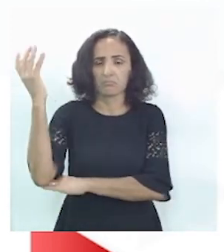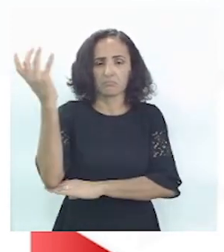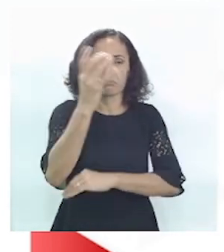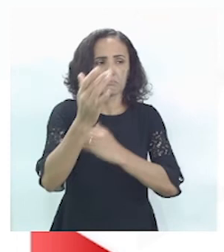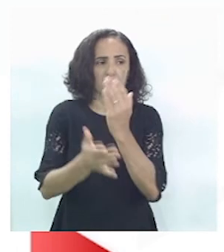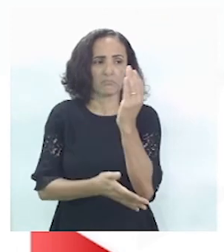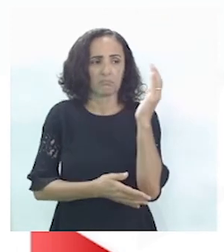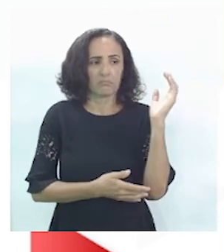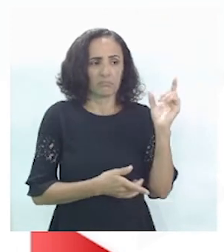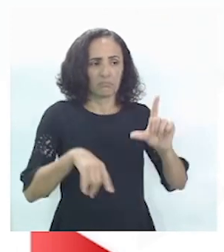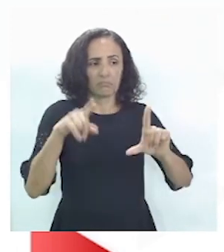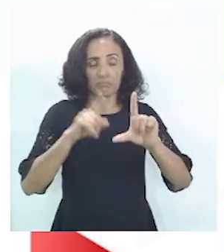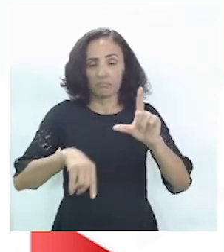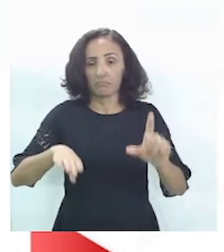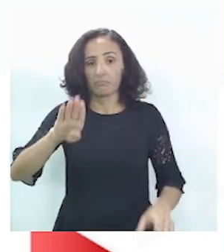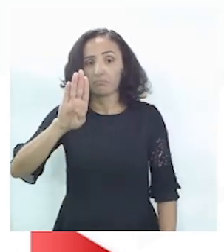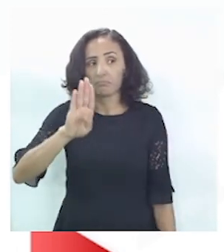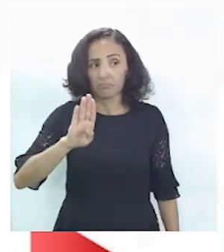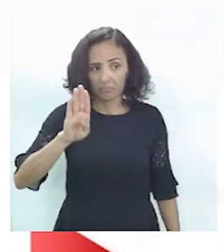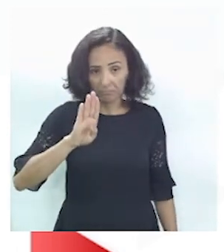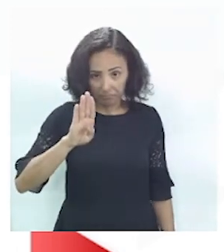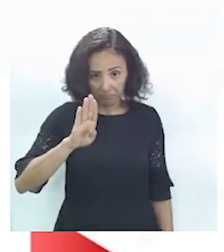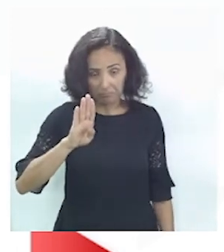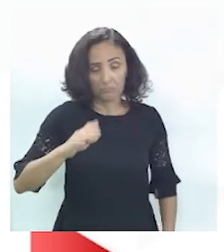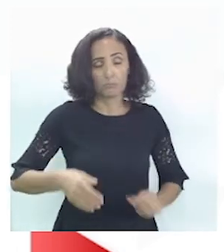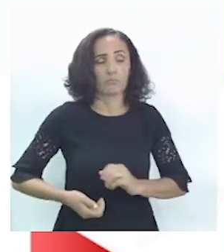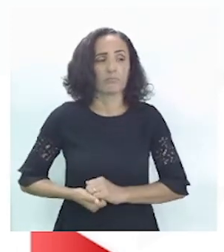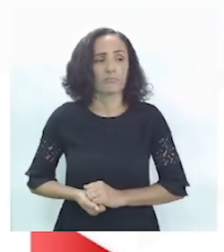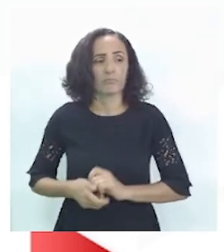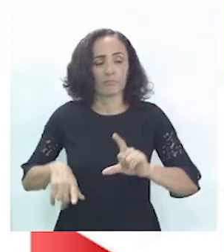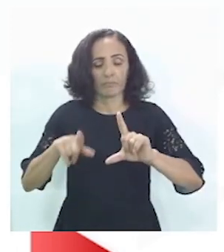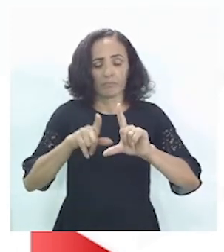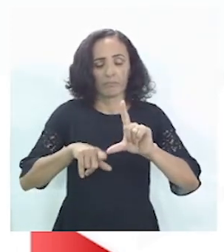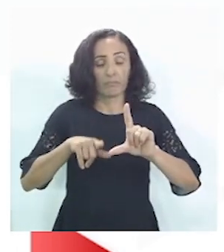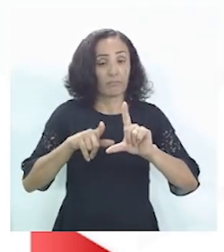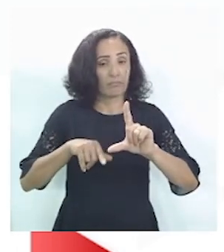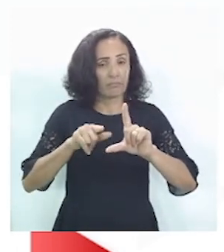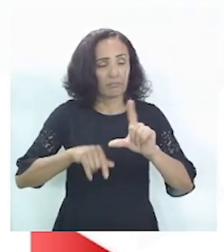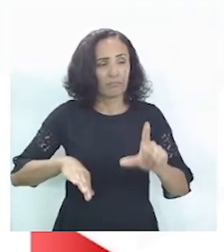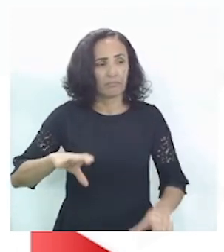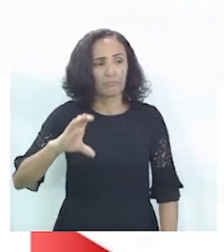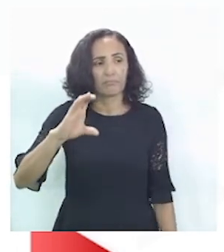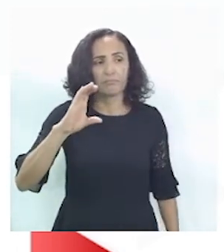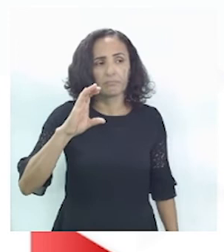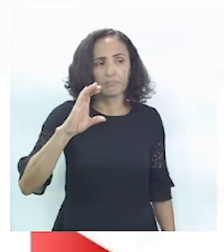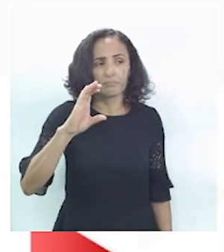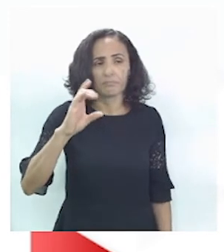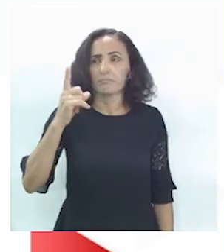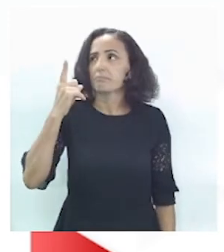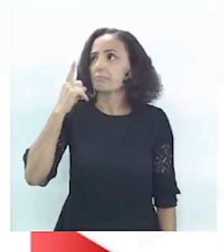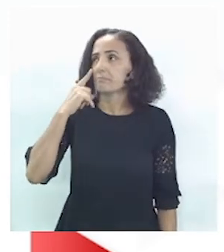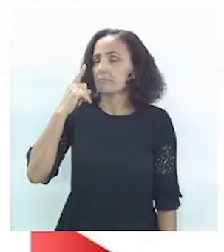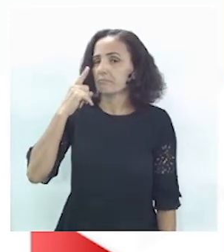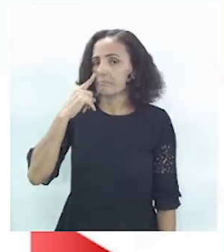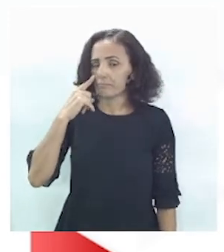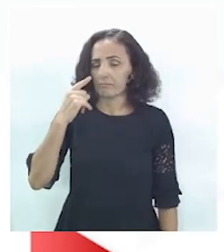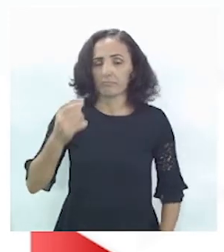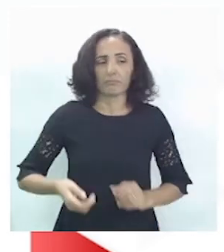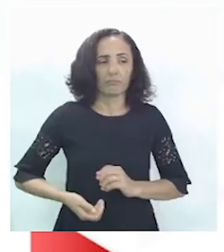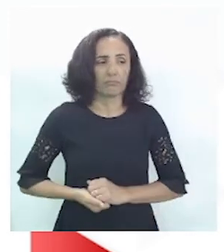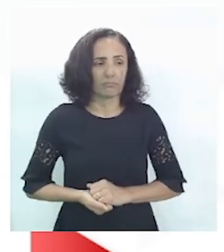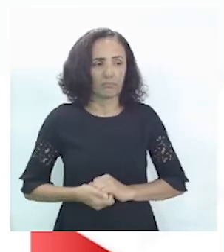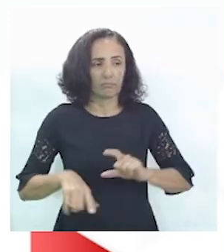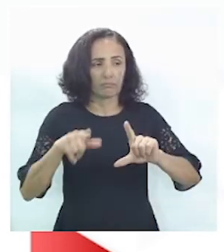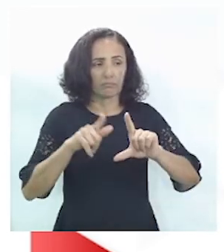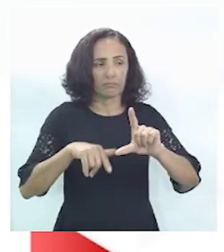baixa capacidade de geração elétrica, que é a letra B, a letra C, a elevada emissão de poluentes no ar,